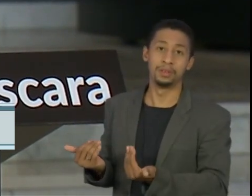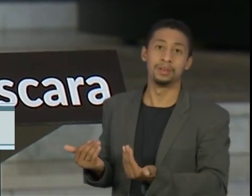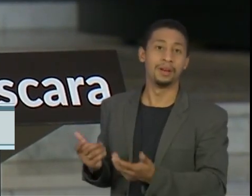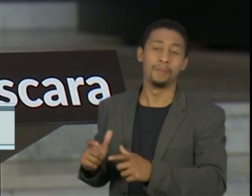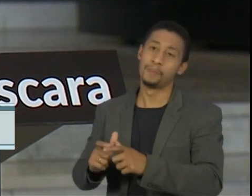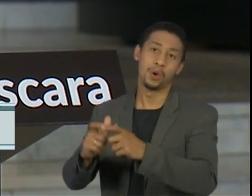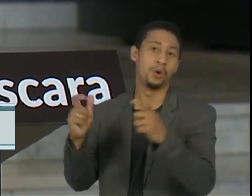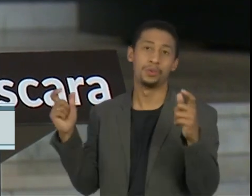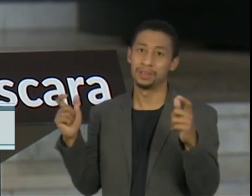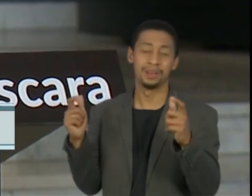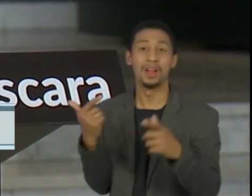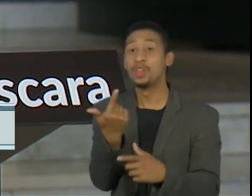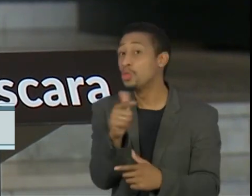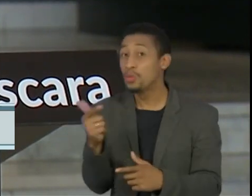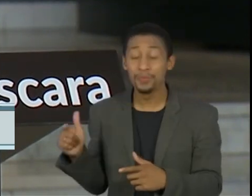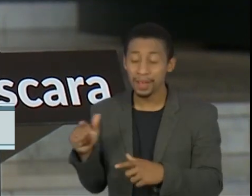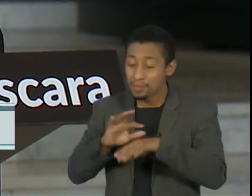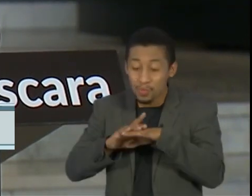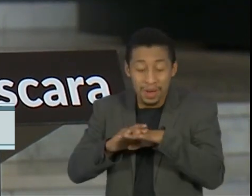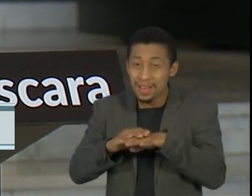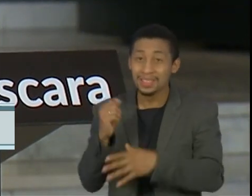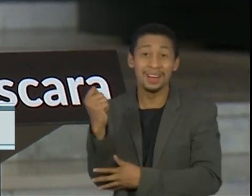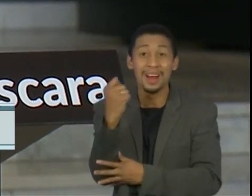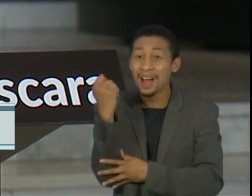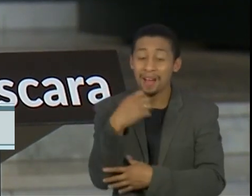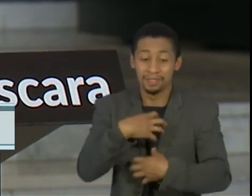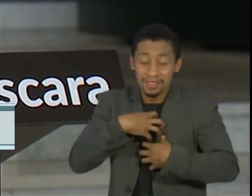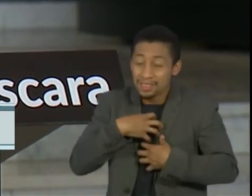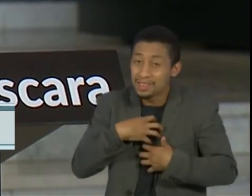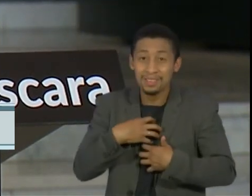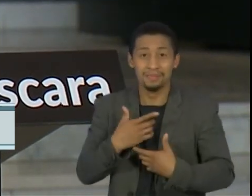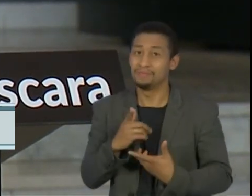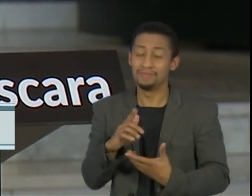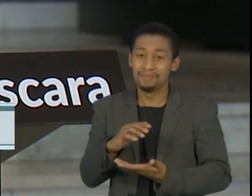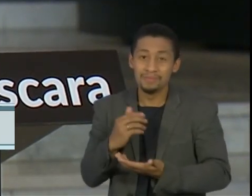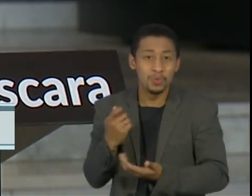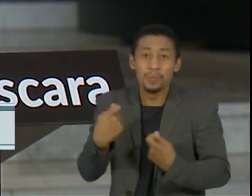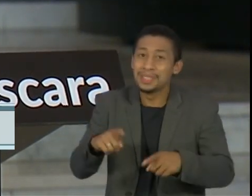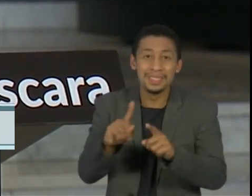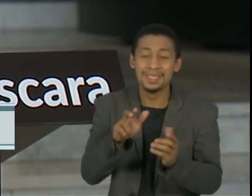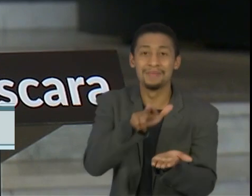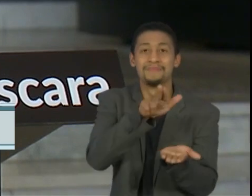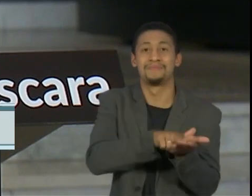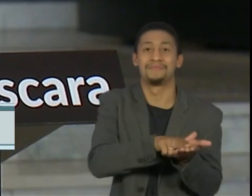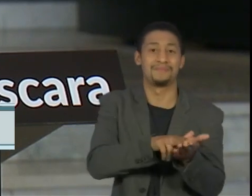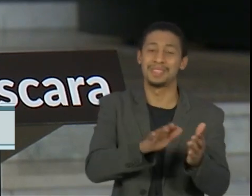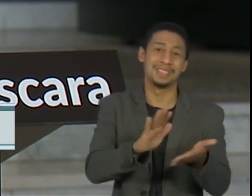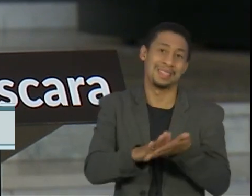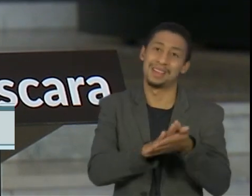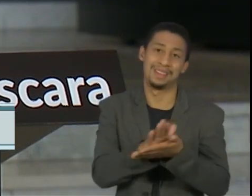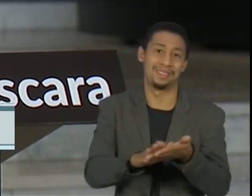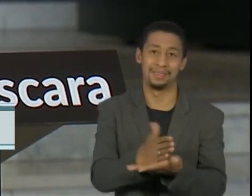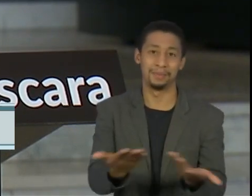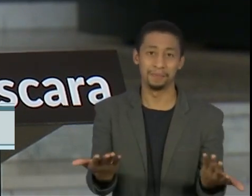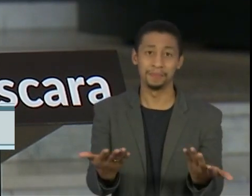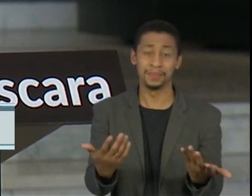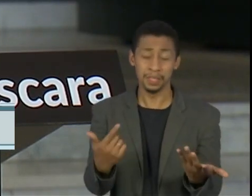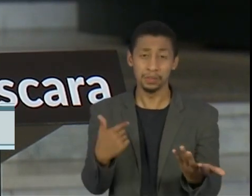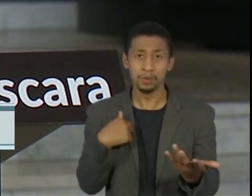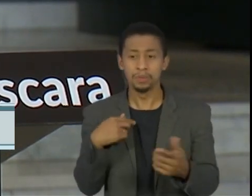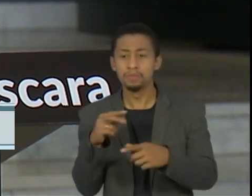grande maioria, não tem casos graves, não tem sintomas graves que necessitam internação hospitalar. Então, nós também vamos